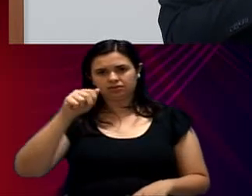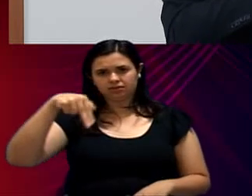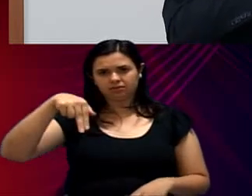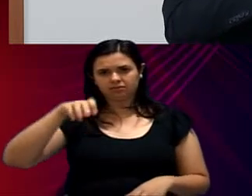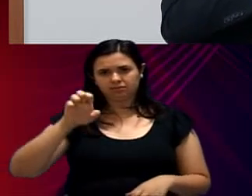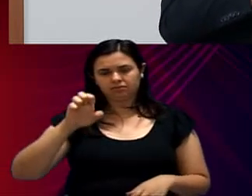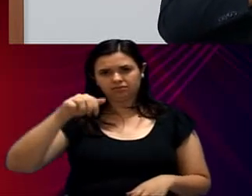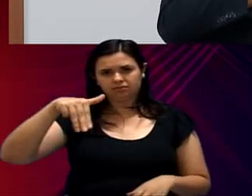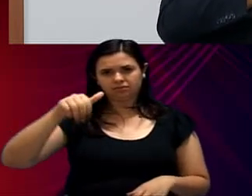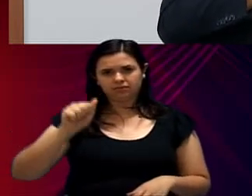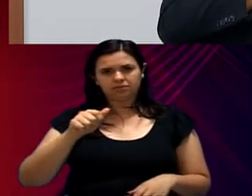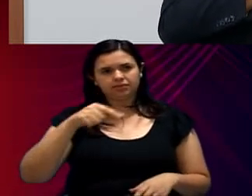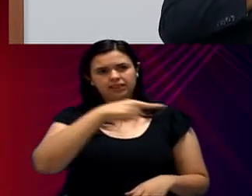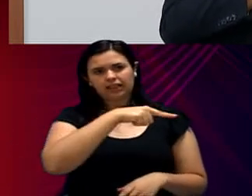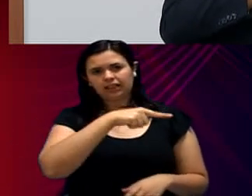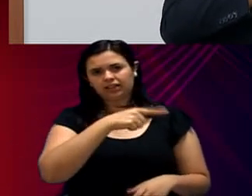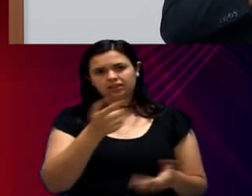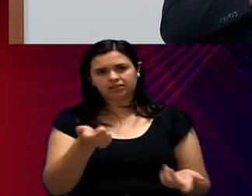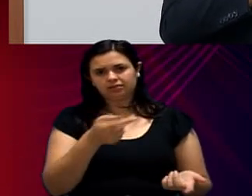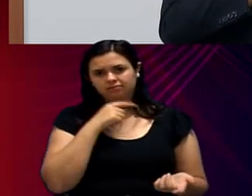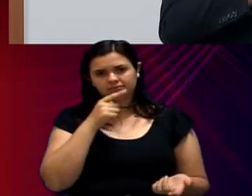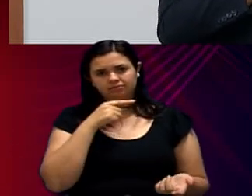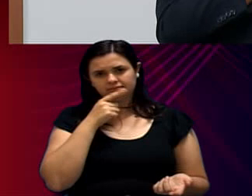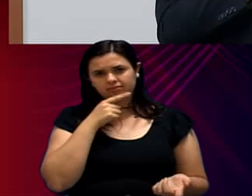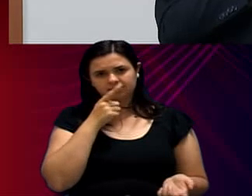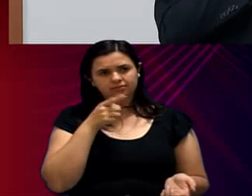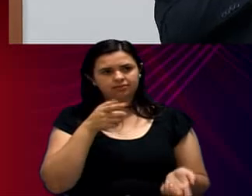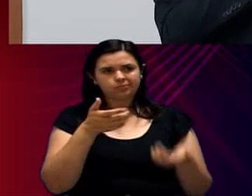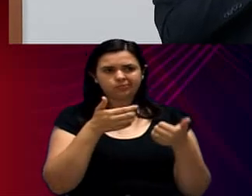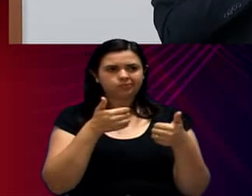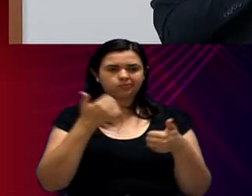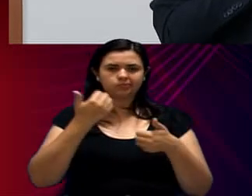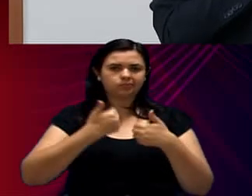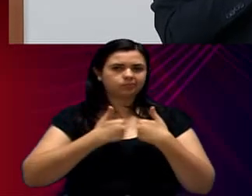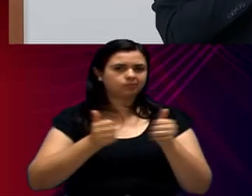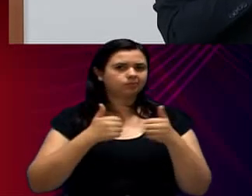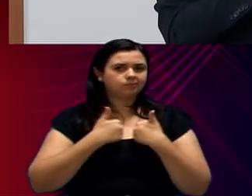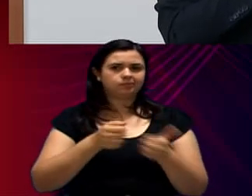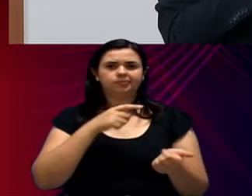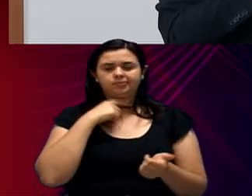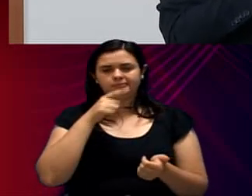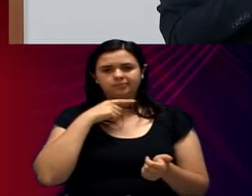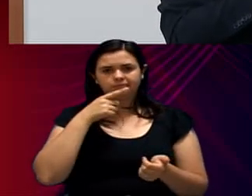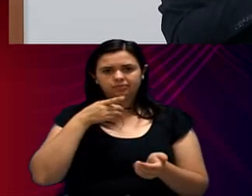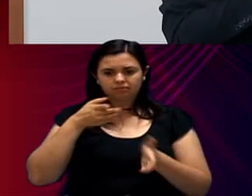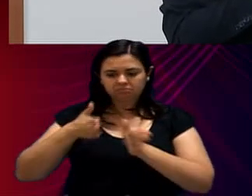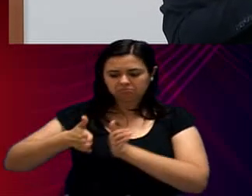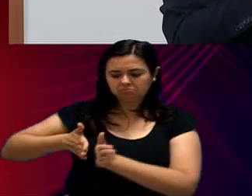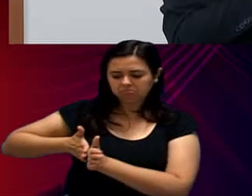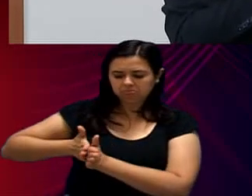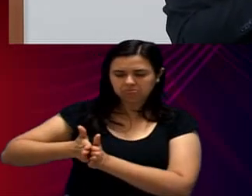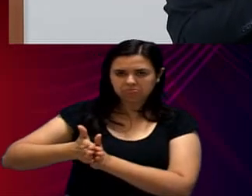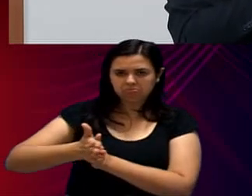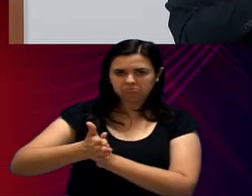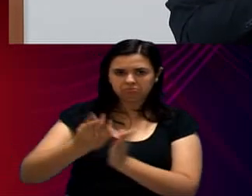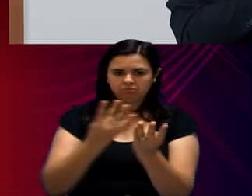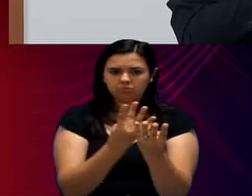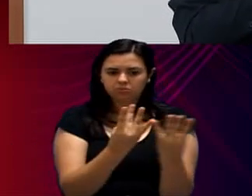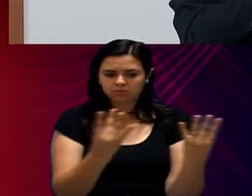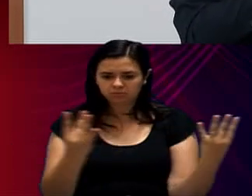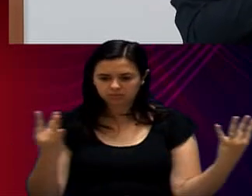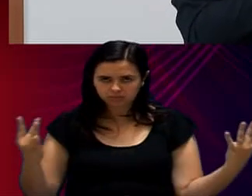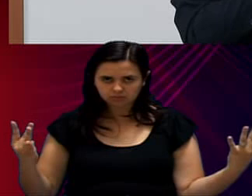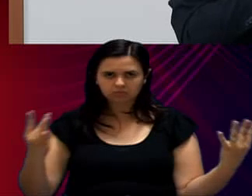né? Se colocar um taxão aí, não cabe nem um ônibus mais para andar naquele concreto do BRT. Mas sabe por que tem que colocar aquele taxão? Porque a turma está